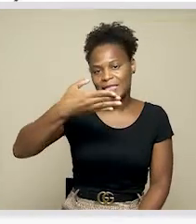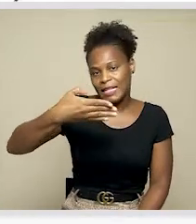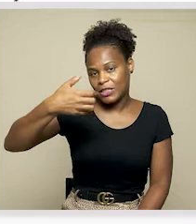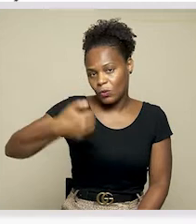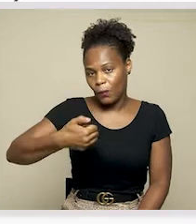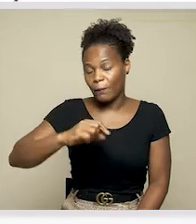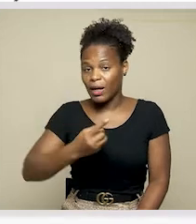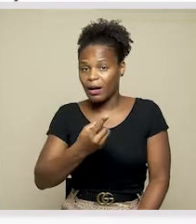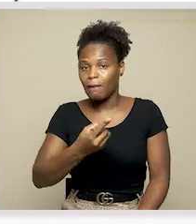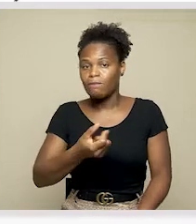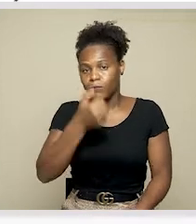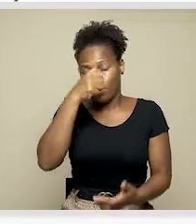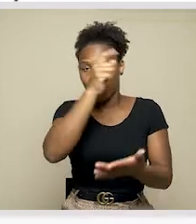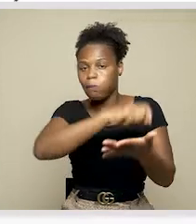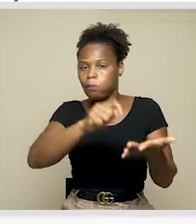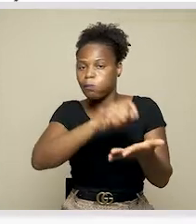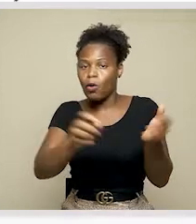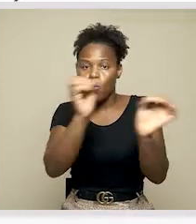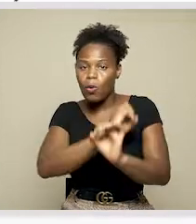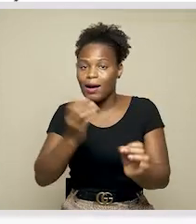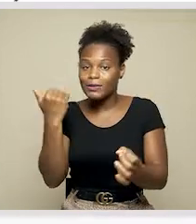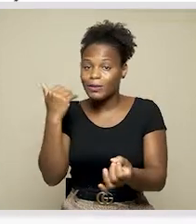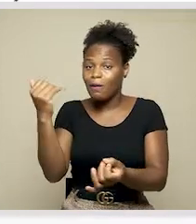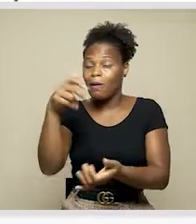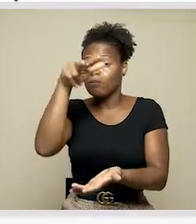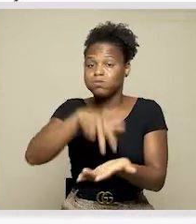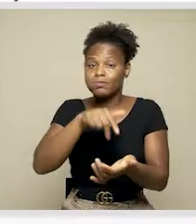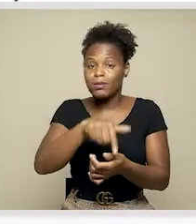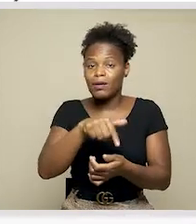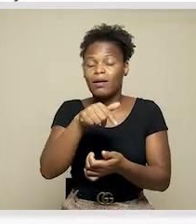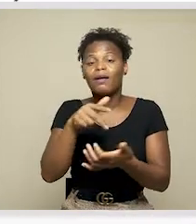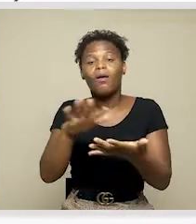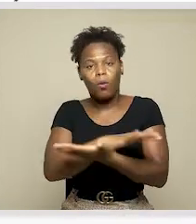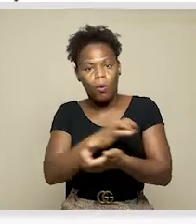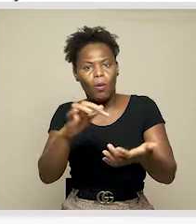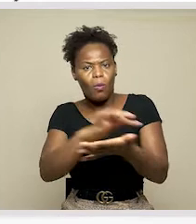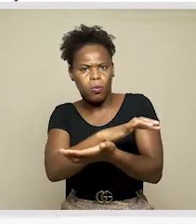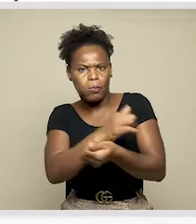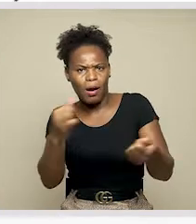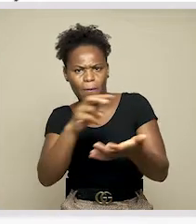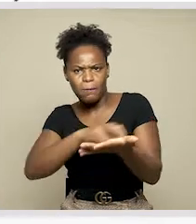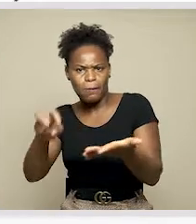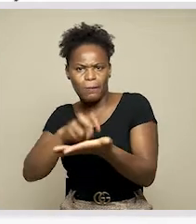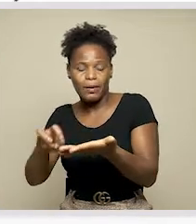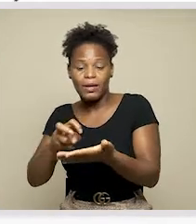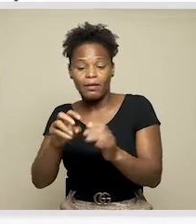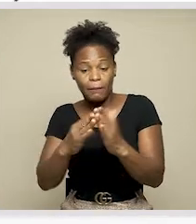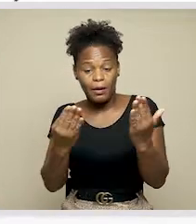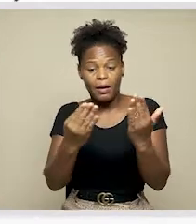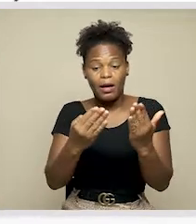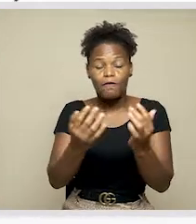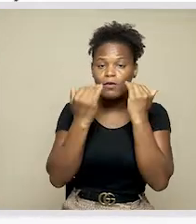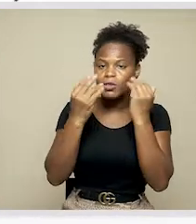1975. Para preencher a ausência de publicações impressas, abriram uma secção reservada a notícias não